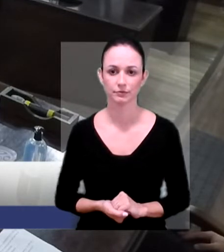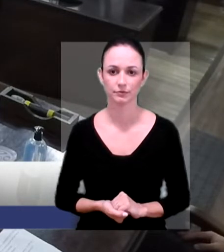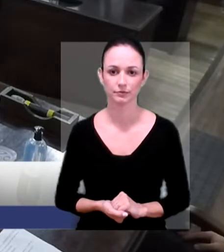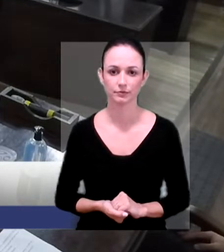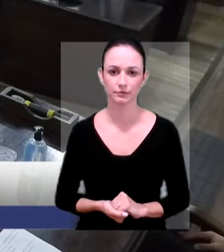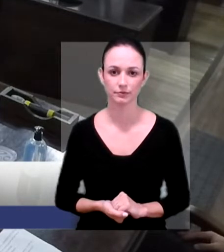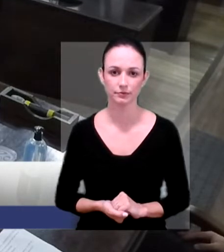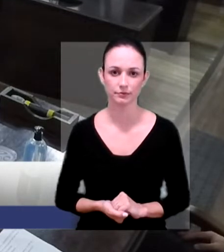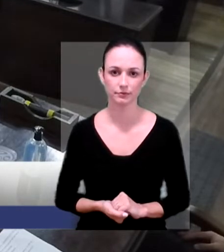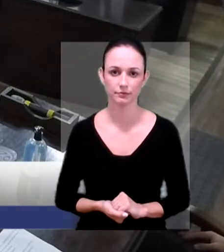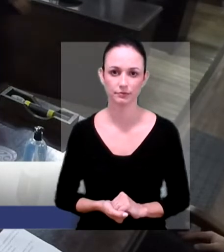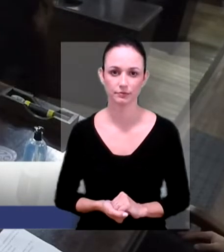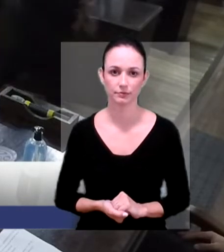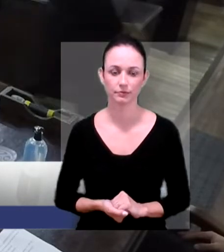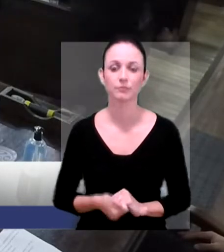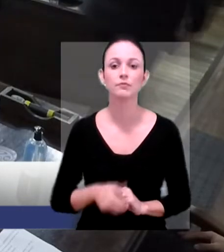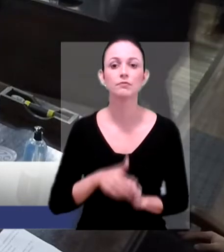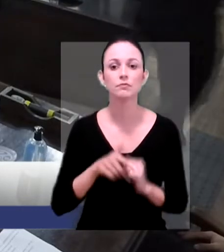Quem mais com a palavra?